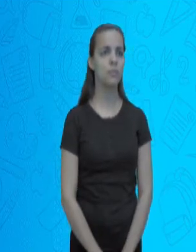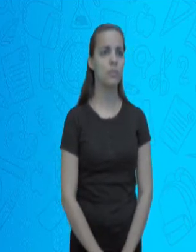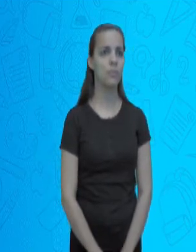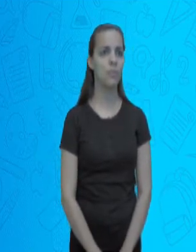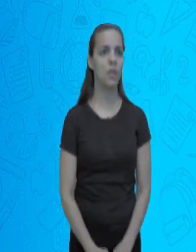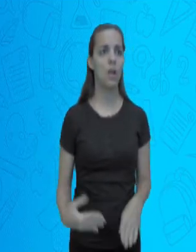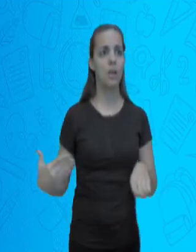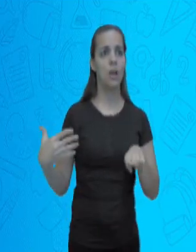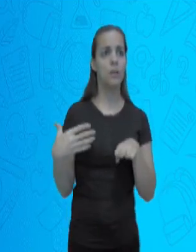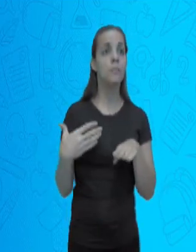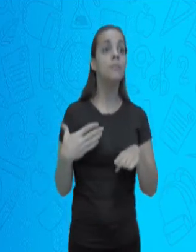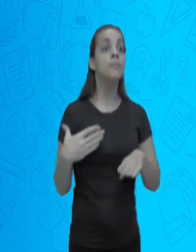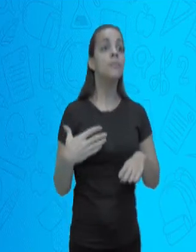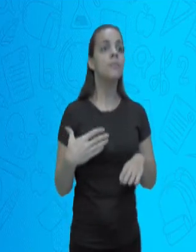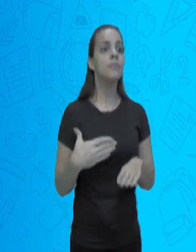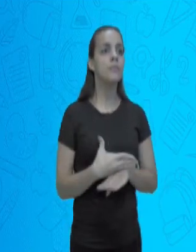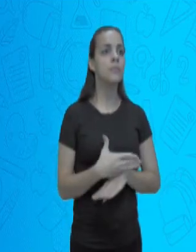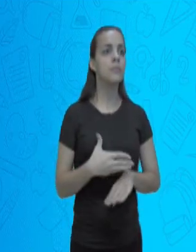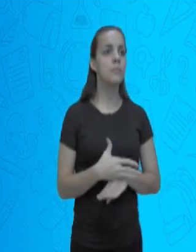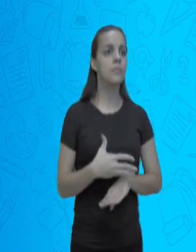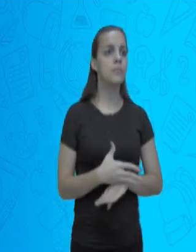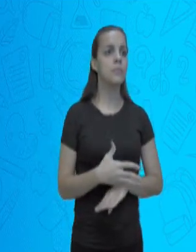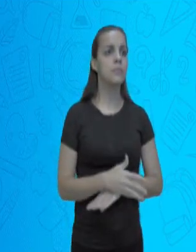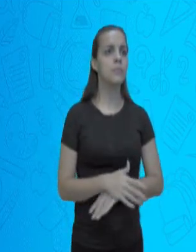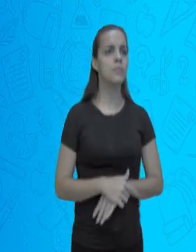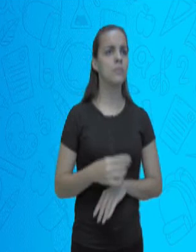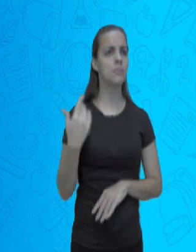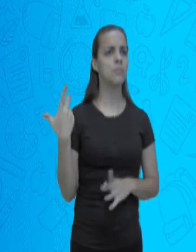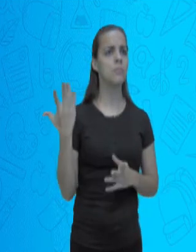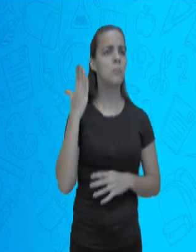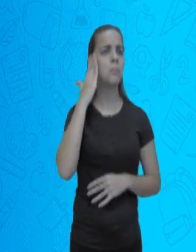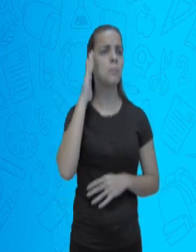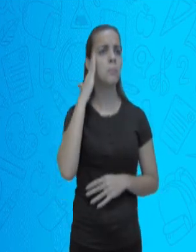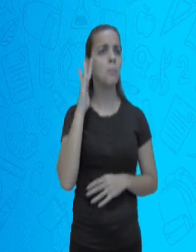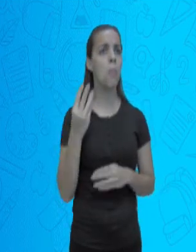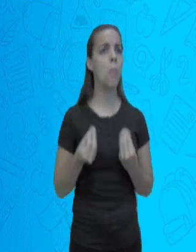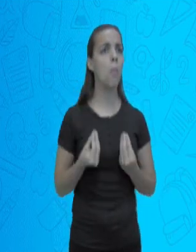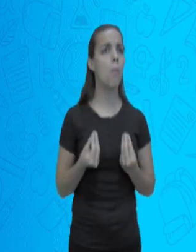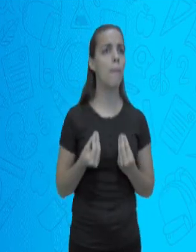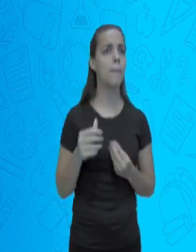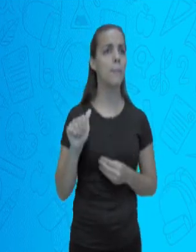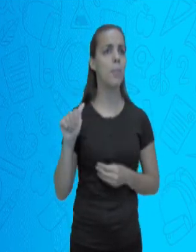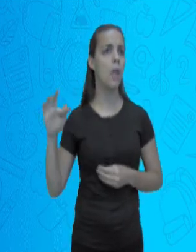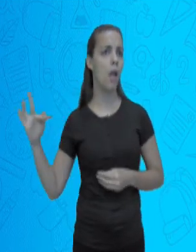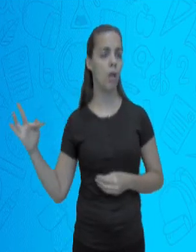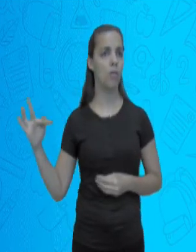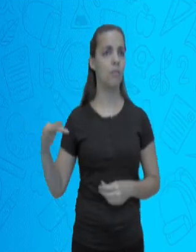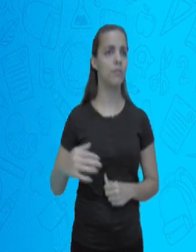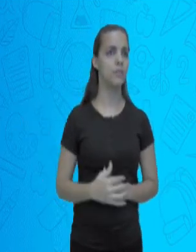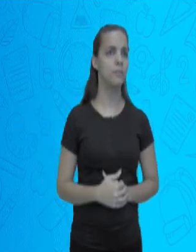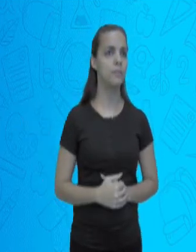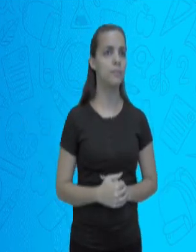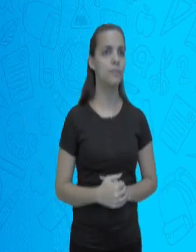Ainda no mesmo desenho, vamos imaginar aqui, ó, o segmento AE.